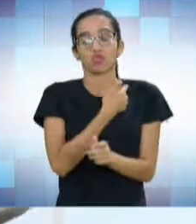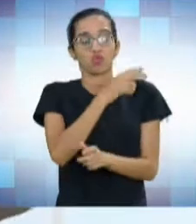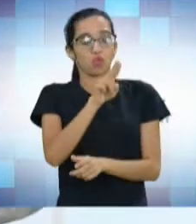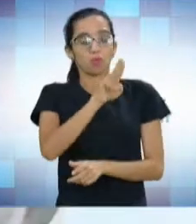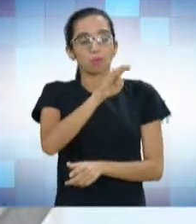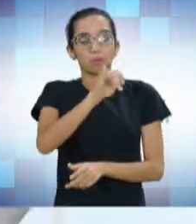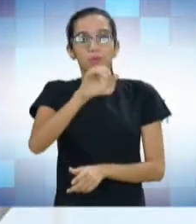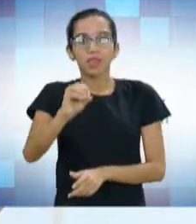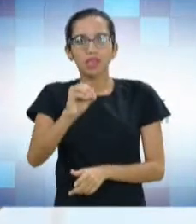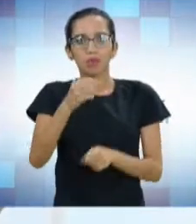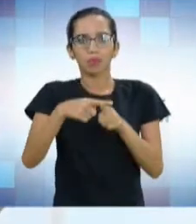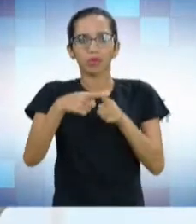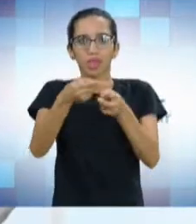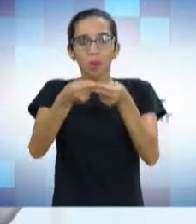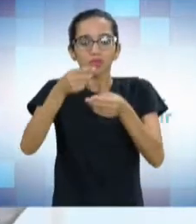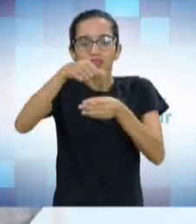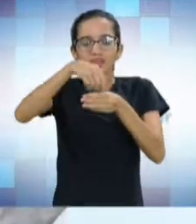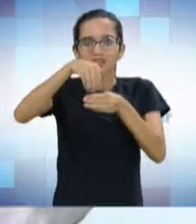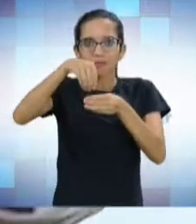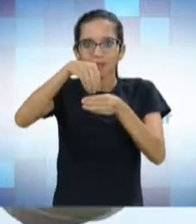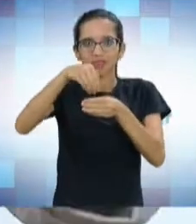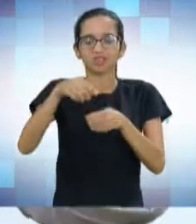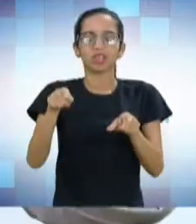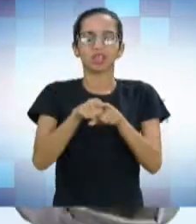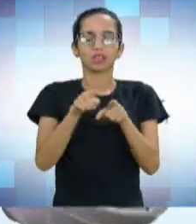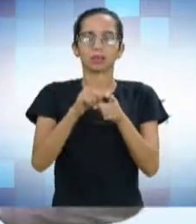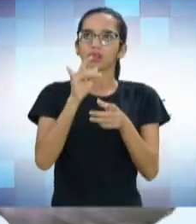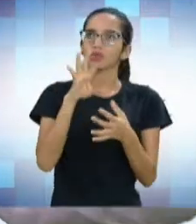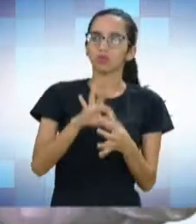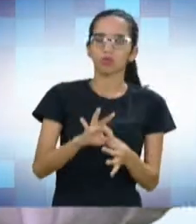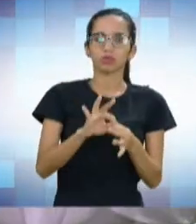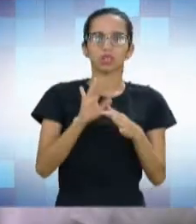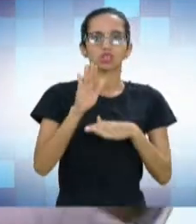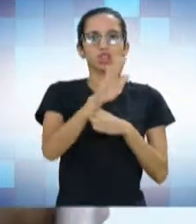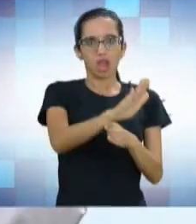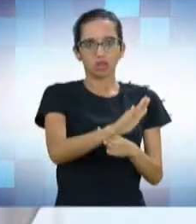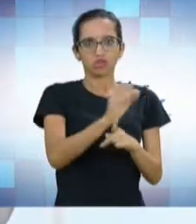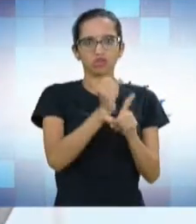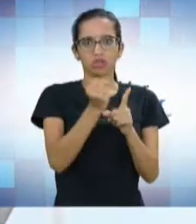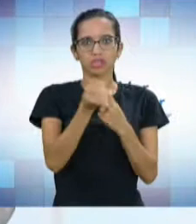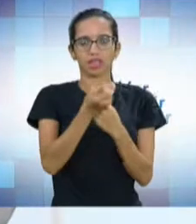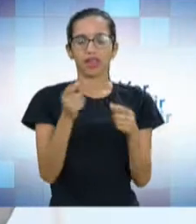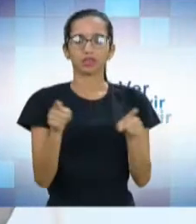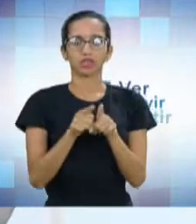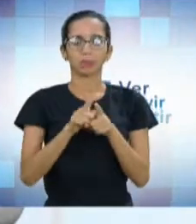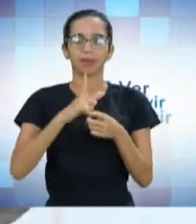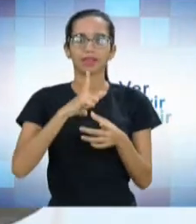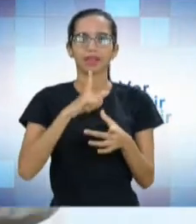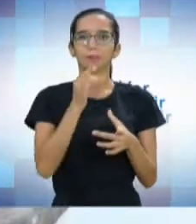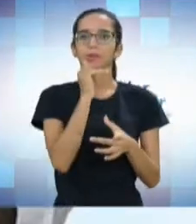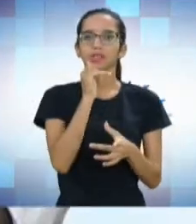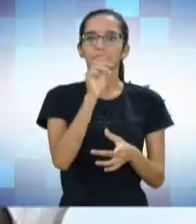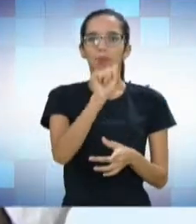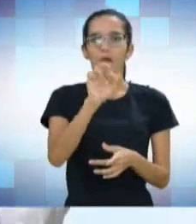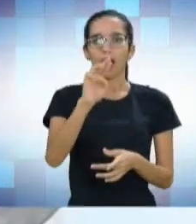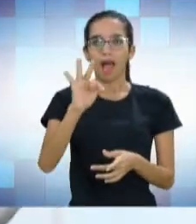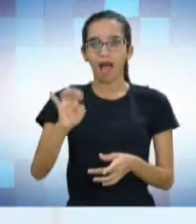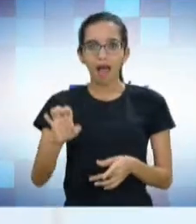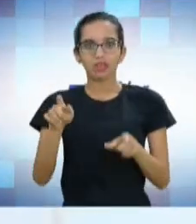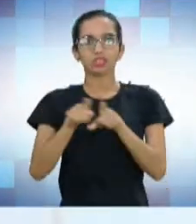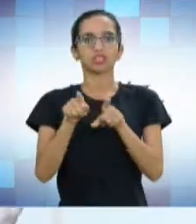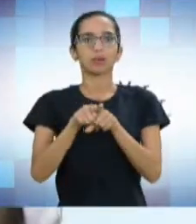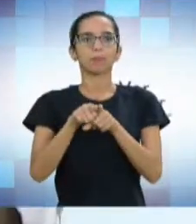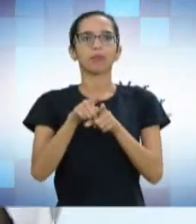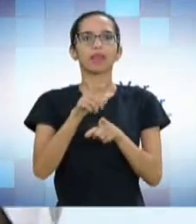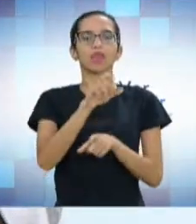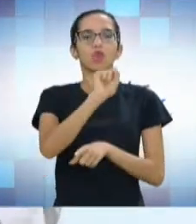administrando também o passe da dani na parte de galeria de arte design da dianteira é shopping da cidade shopping